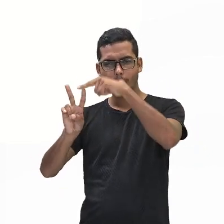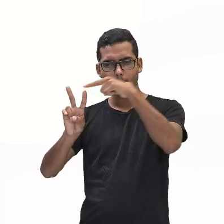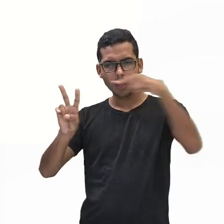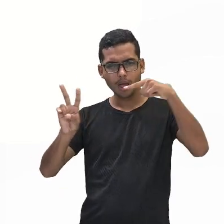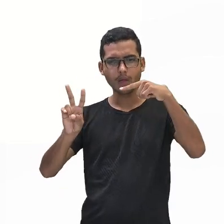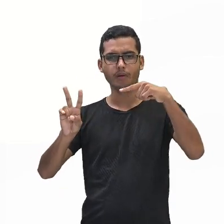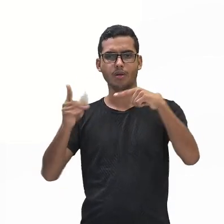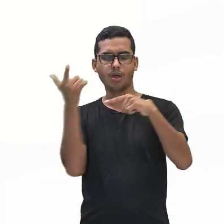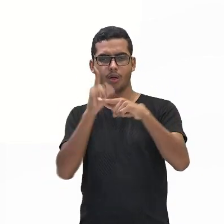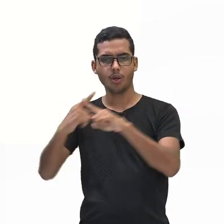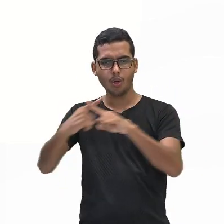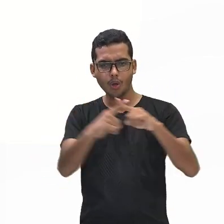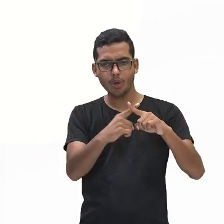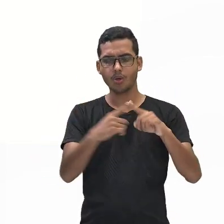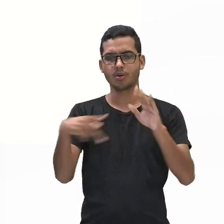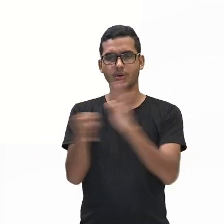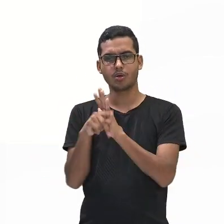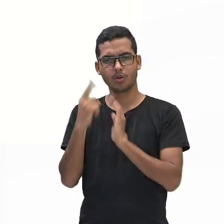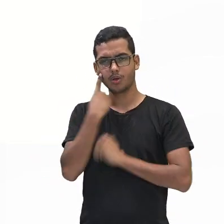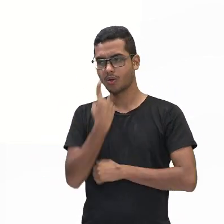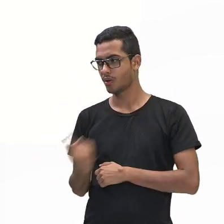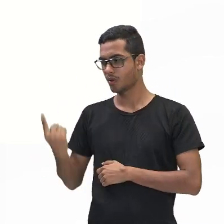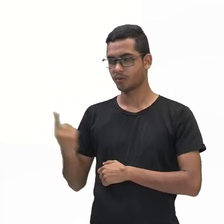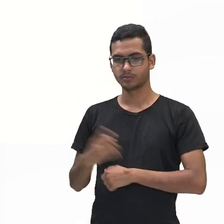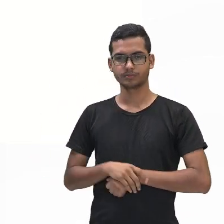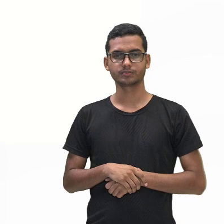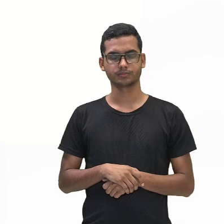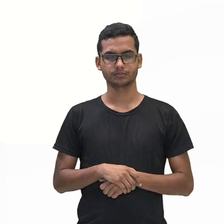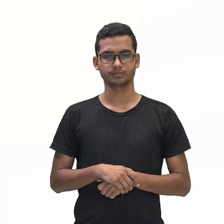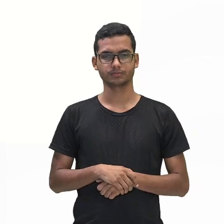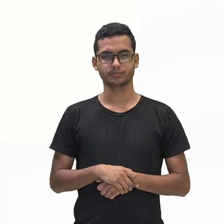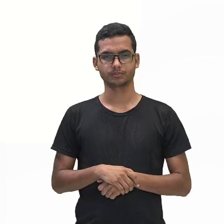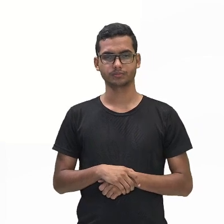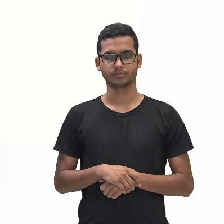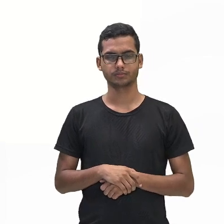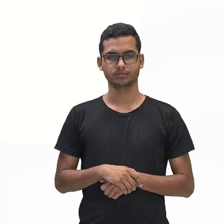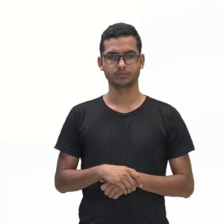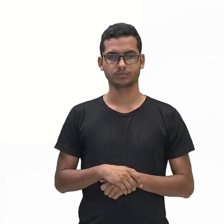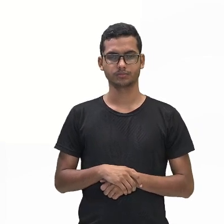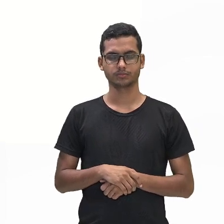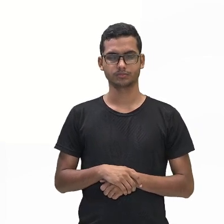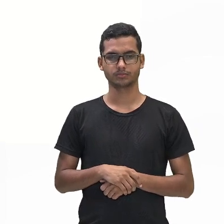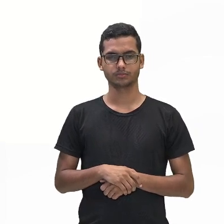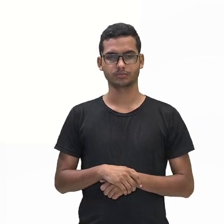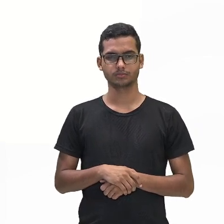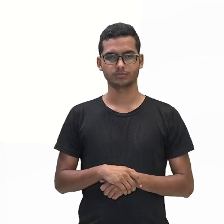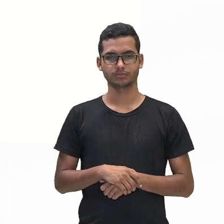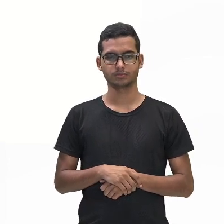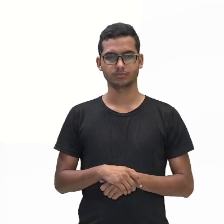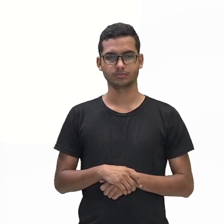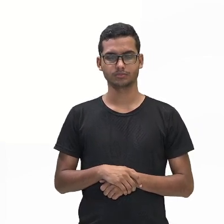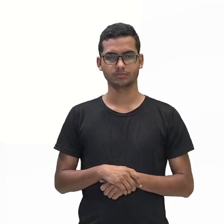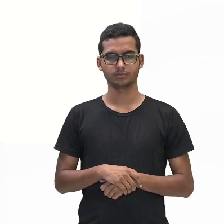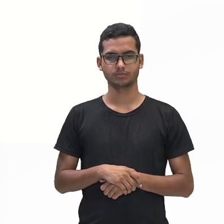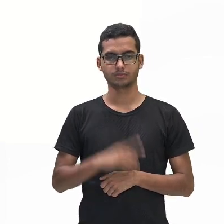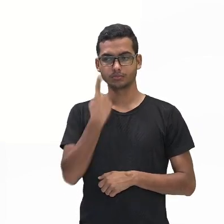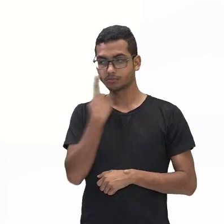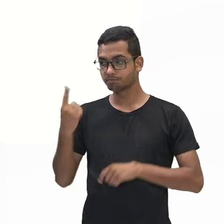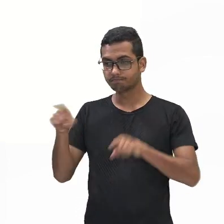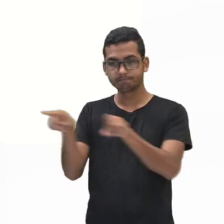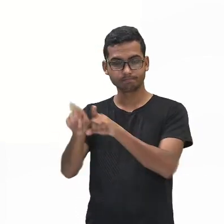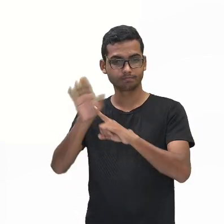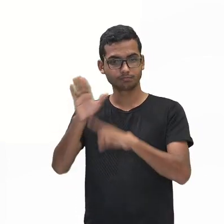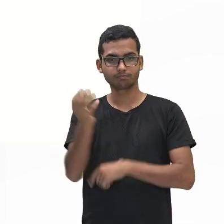Então, o radicando é o produto desses valores, e no índice nós teremos aqui a